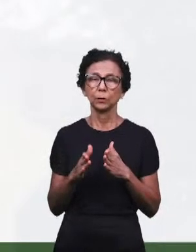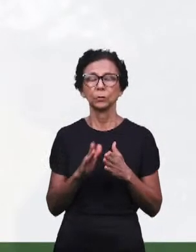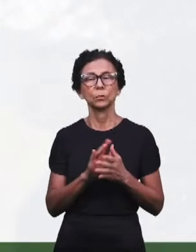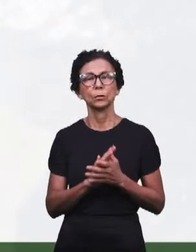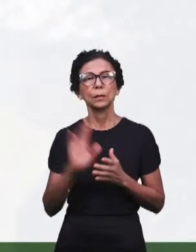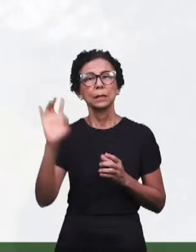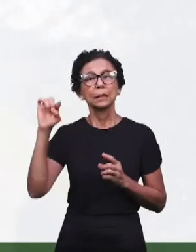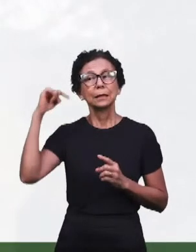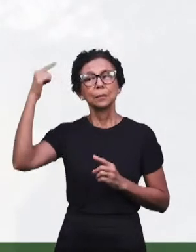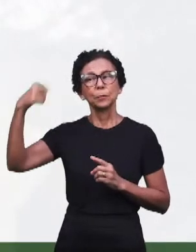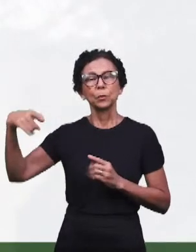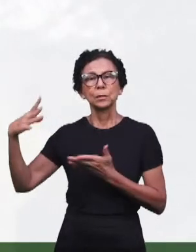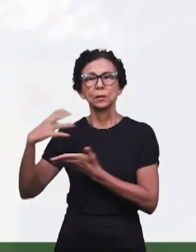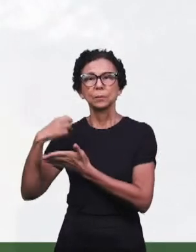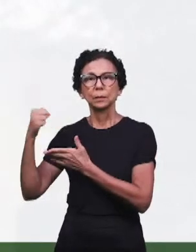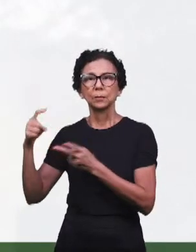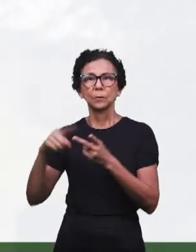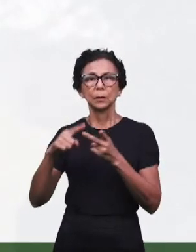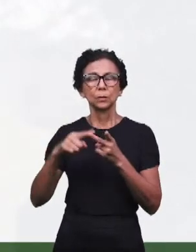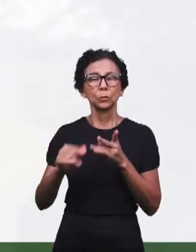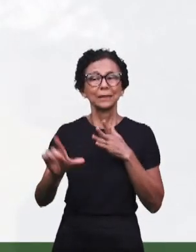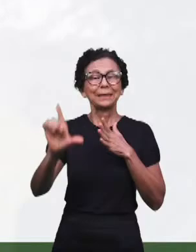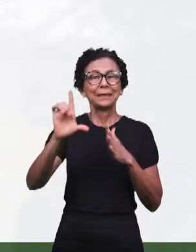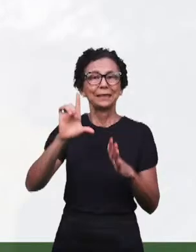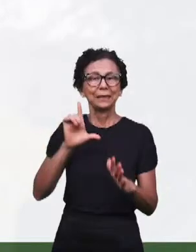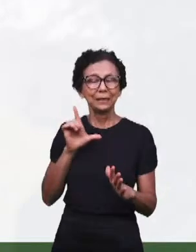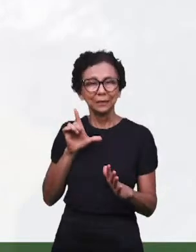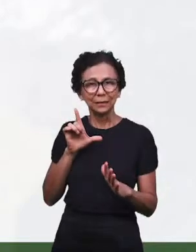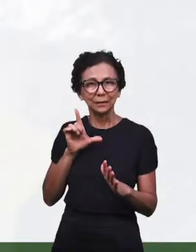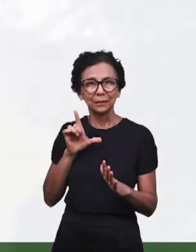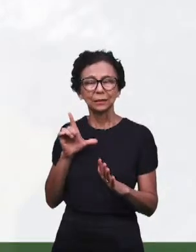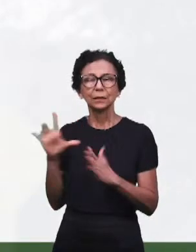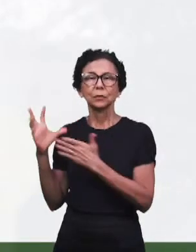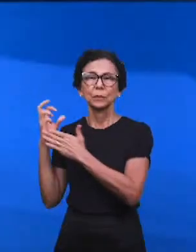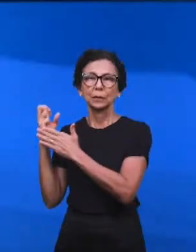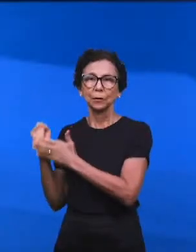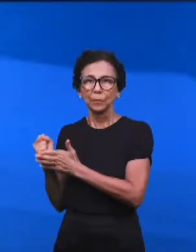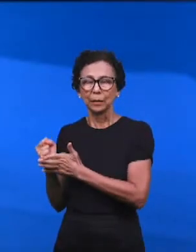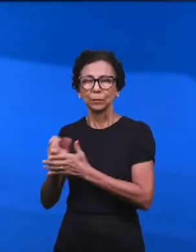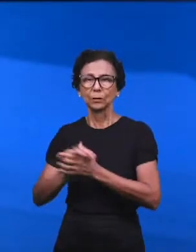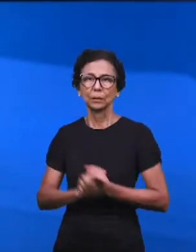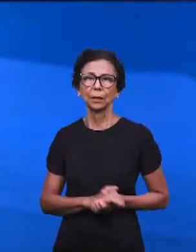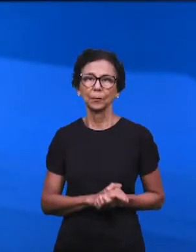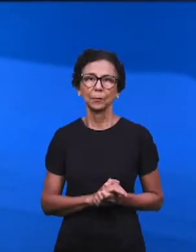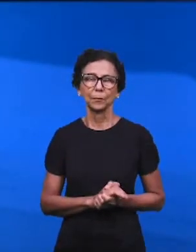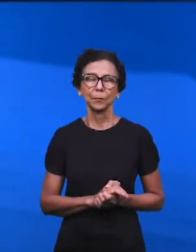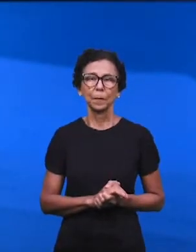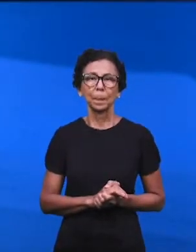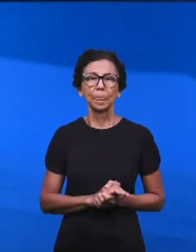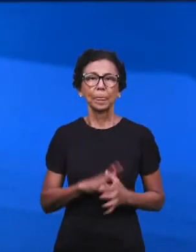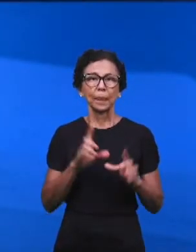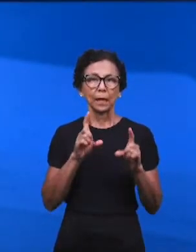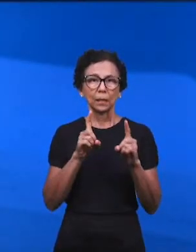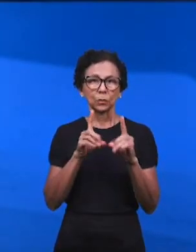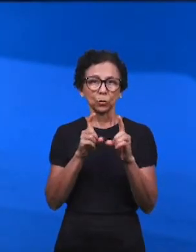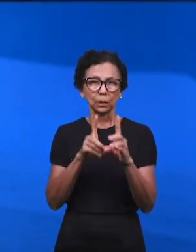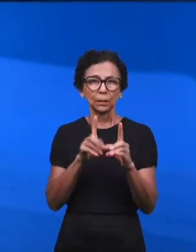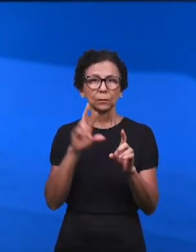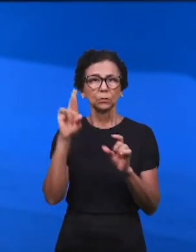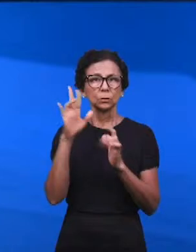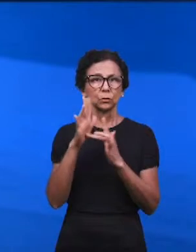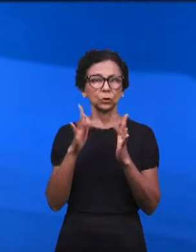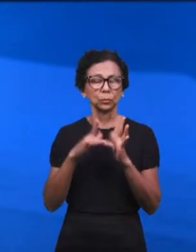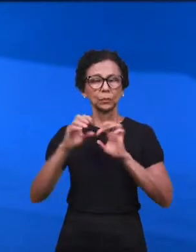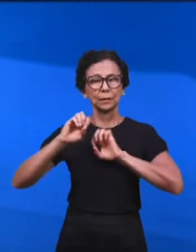doutrina ensinada por Jesus. Cite os versos. Vamos ver então essa resposta, porque ela será dada pelo nosso